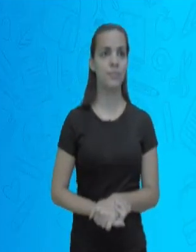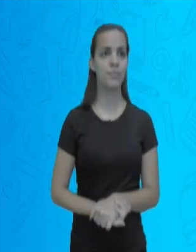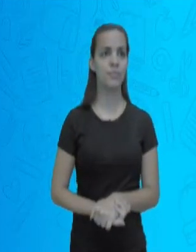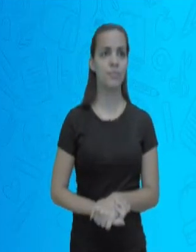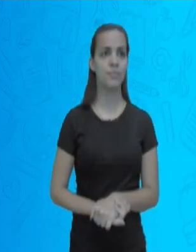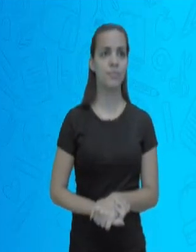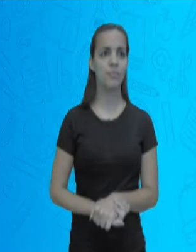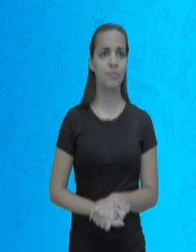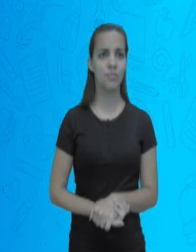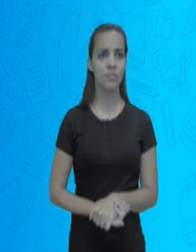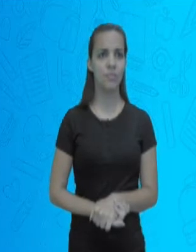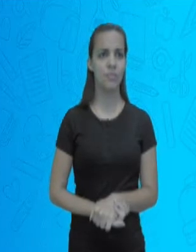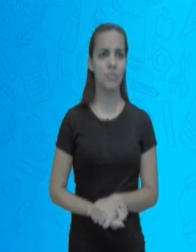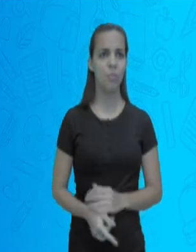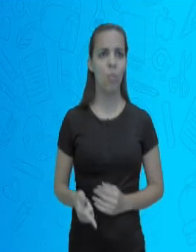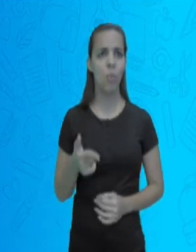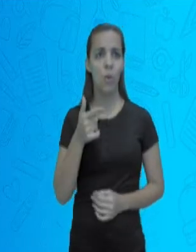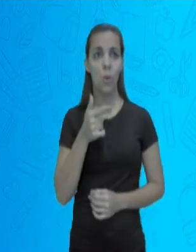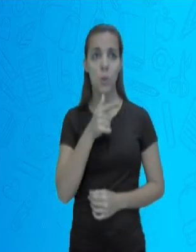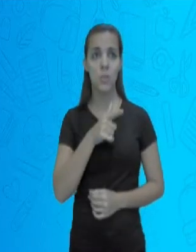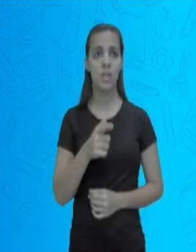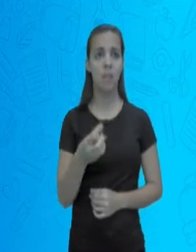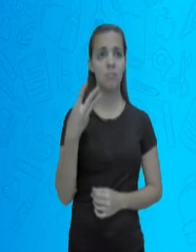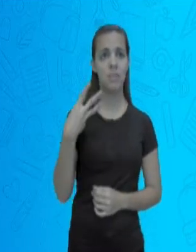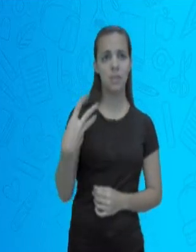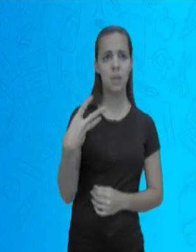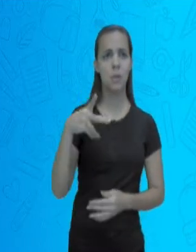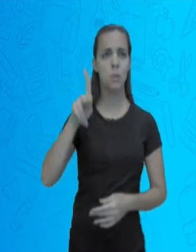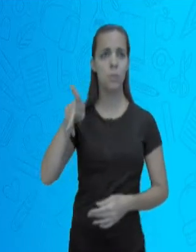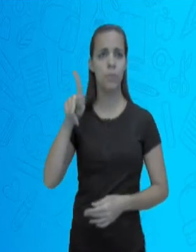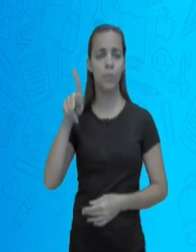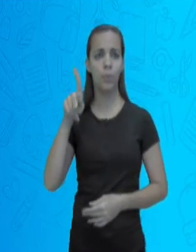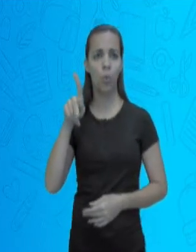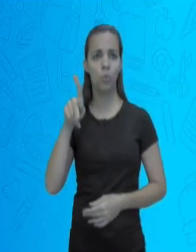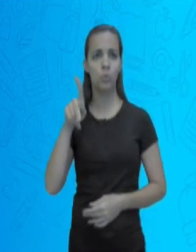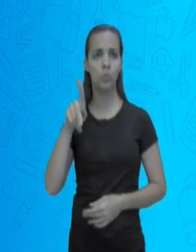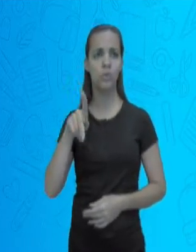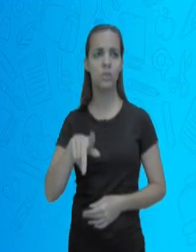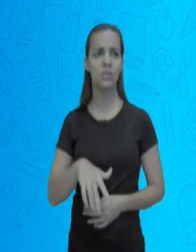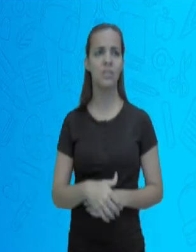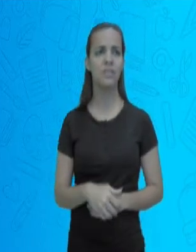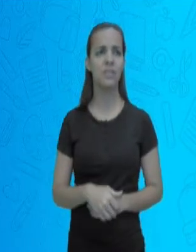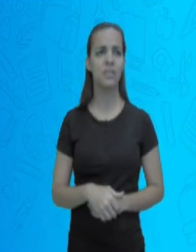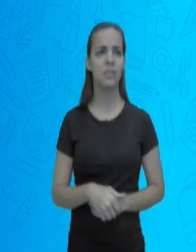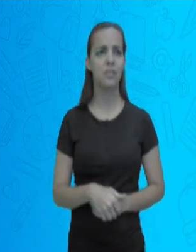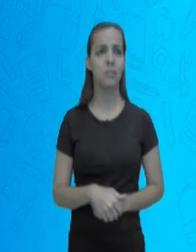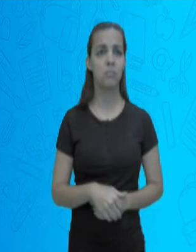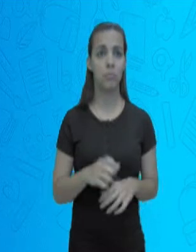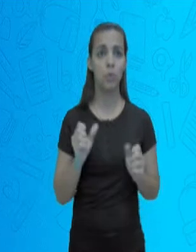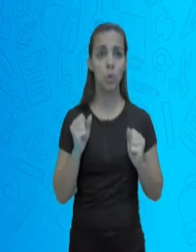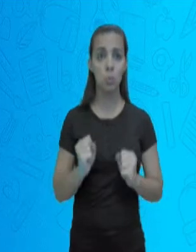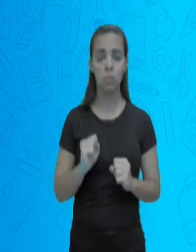Considere 3 ou mais pontos distintos, pertencentes ao mesmo plano. Só podemos